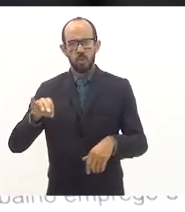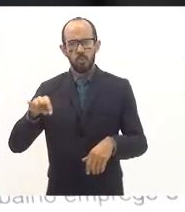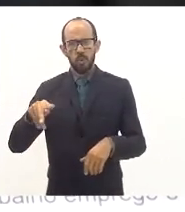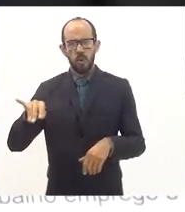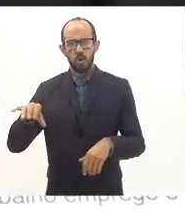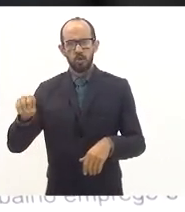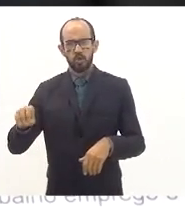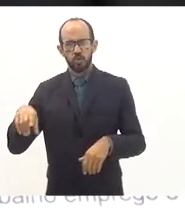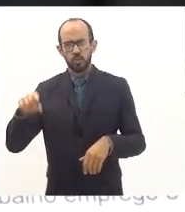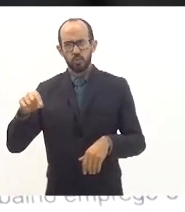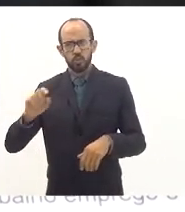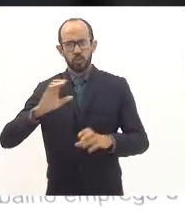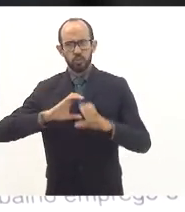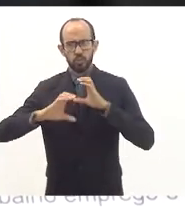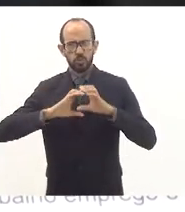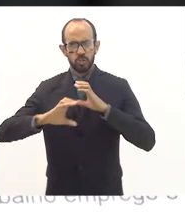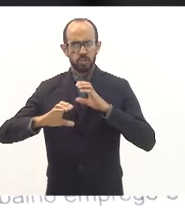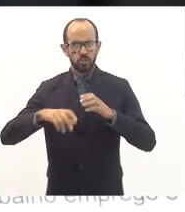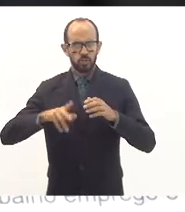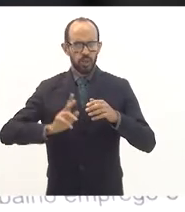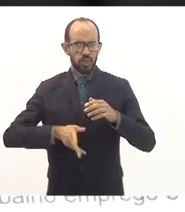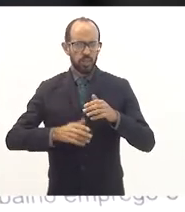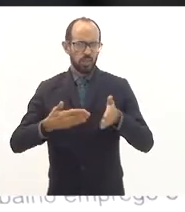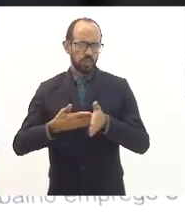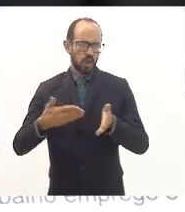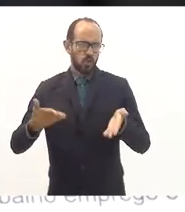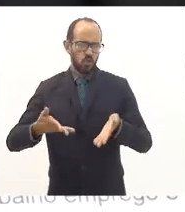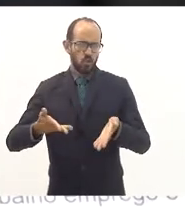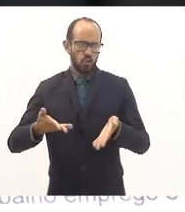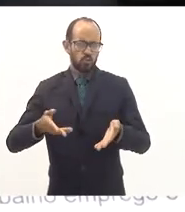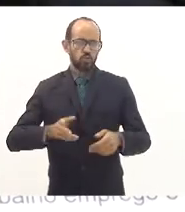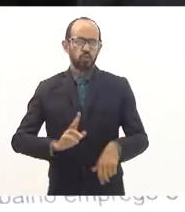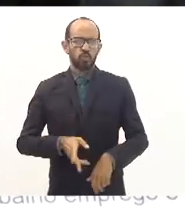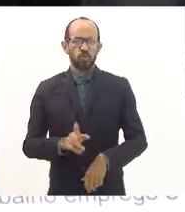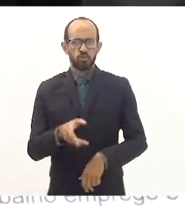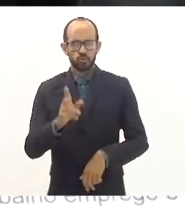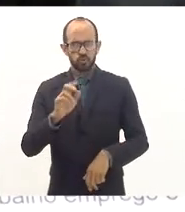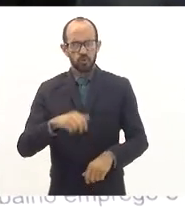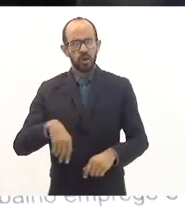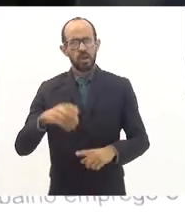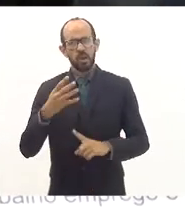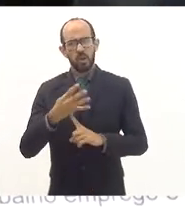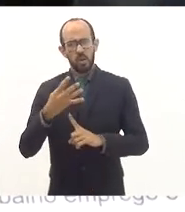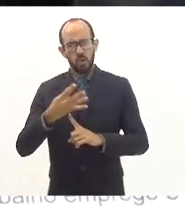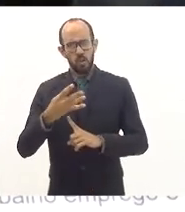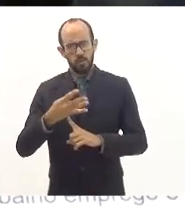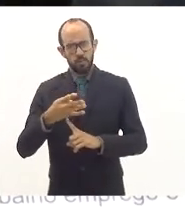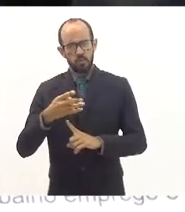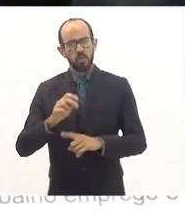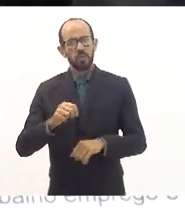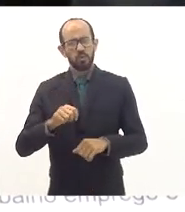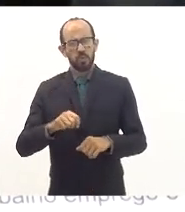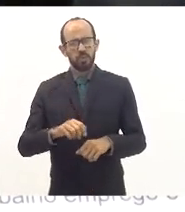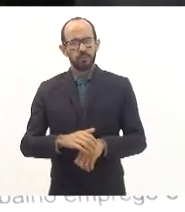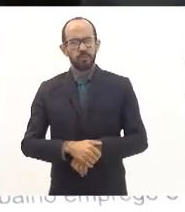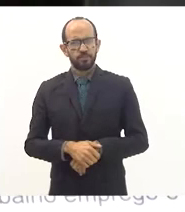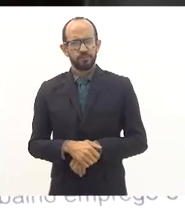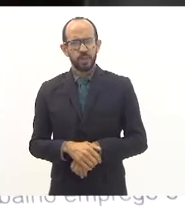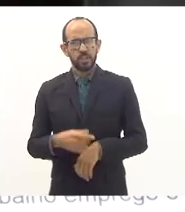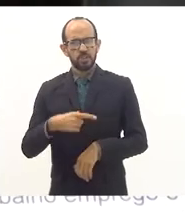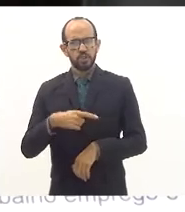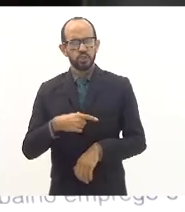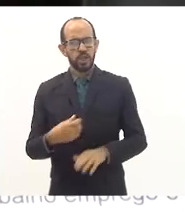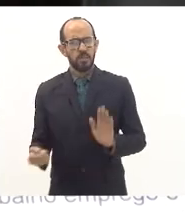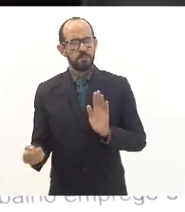hoje continua a manipular a opinião pública brasileira, que foram as organizações Globo. Brizola também tinha a marca da